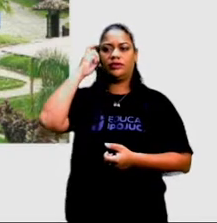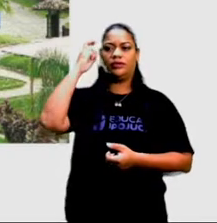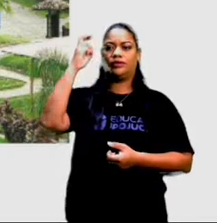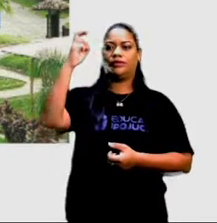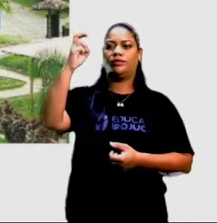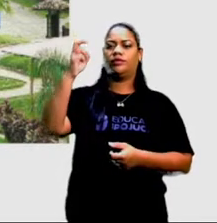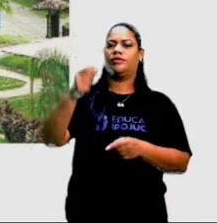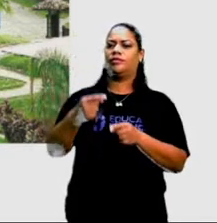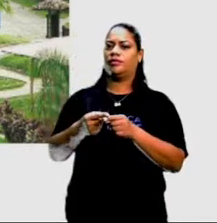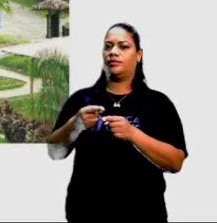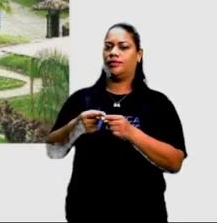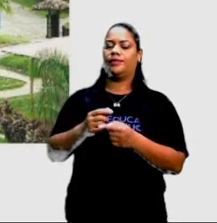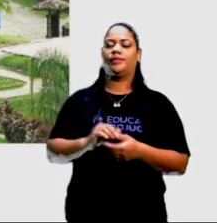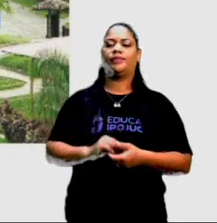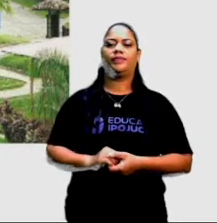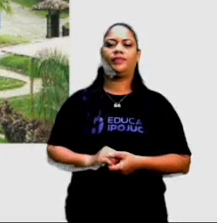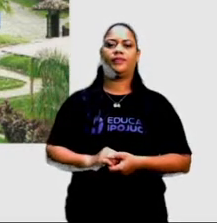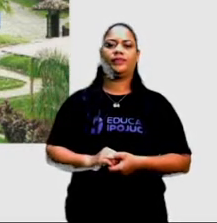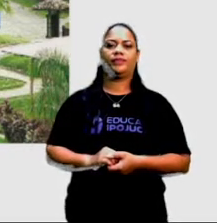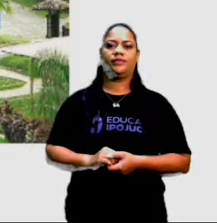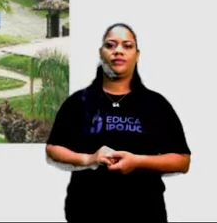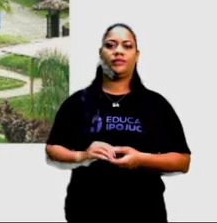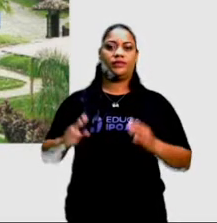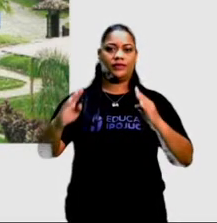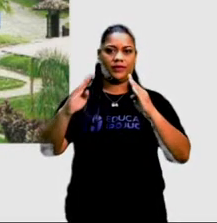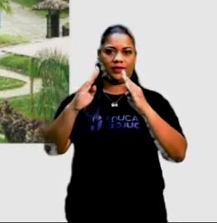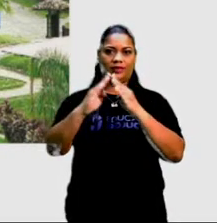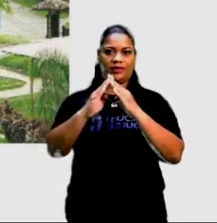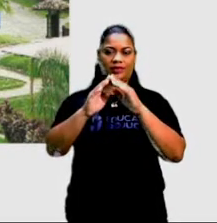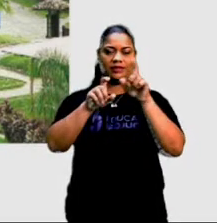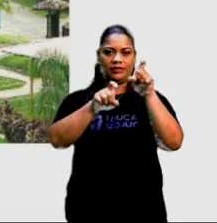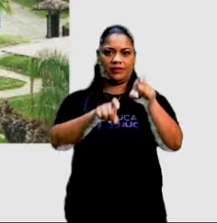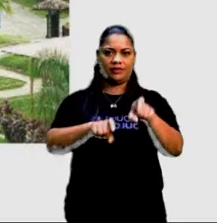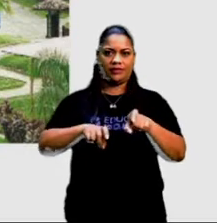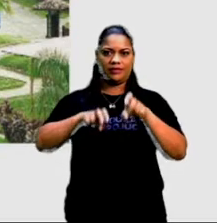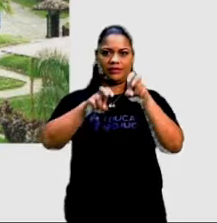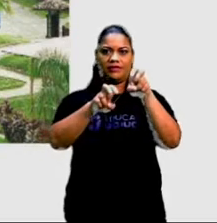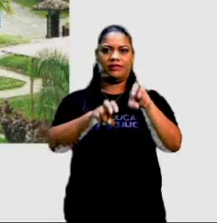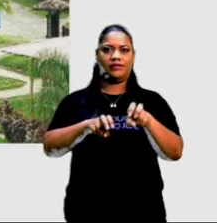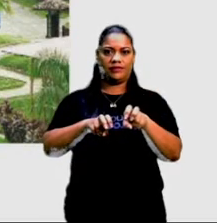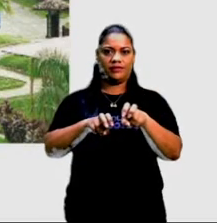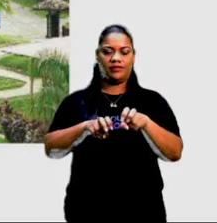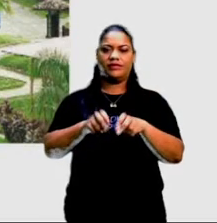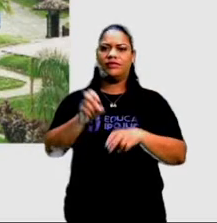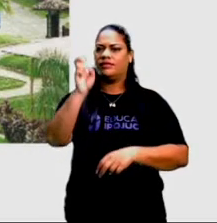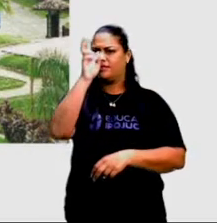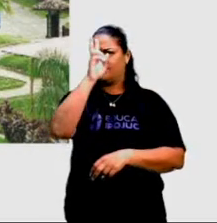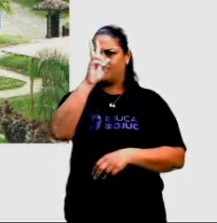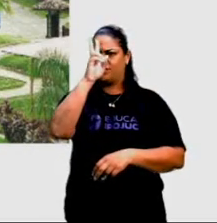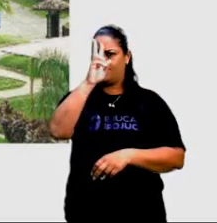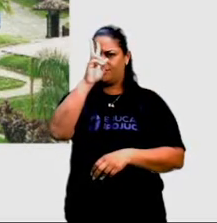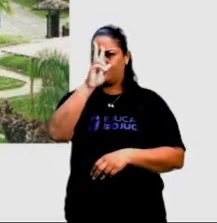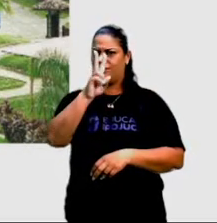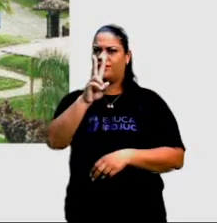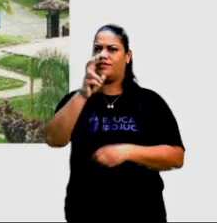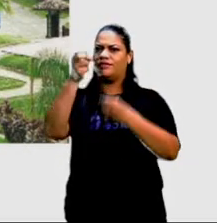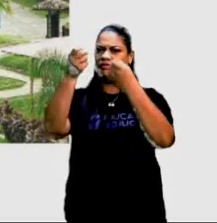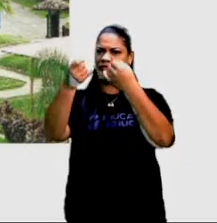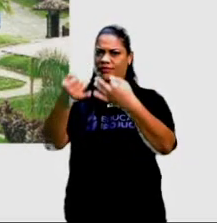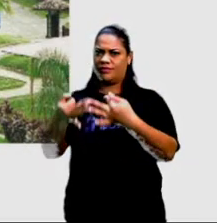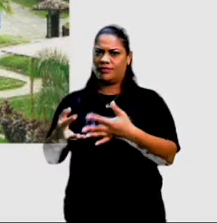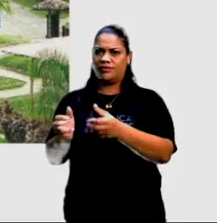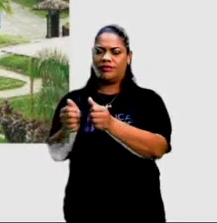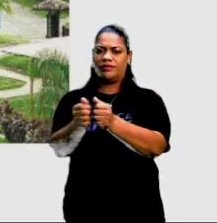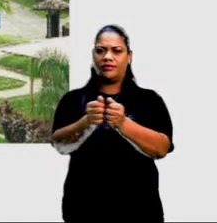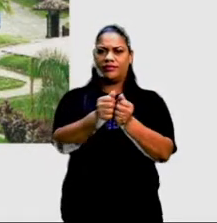Por quê? Temos aí uma casa de engenho que narra um pouquinho da história e juntamente com ela